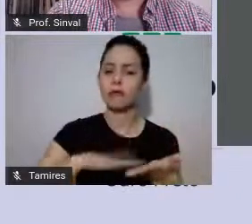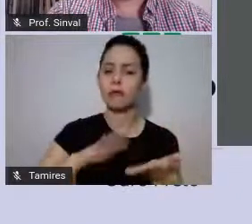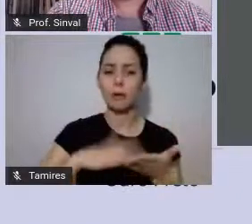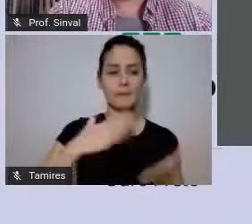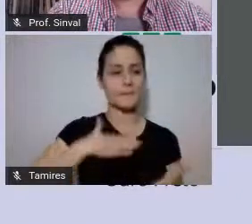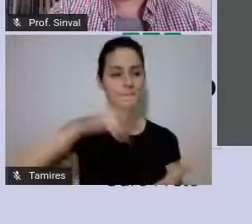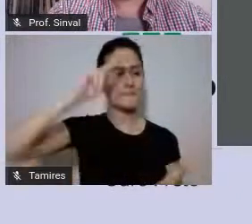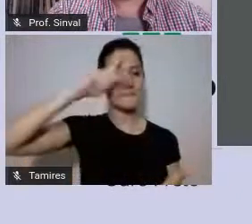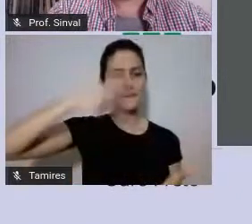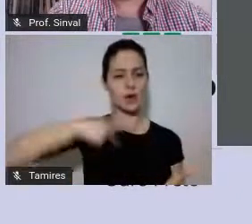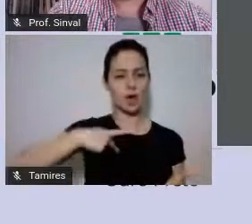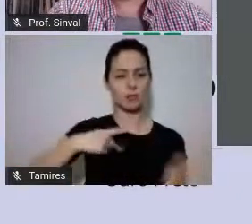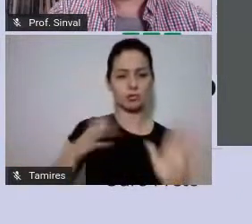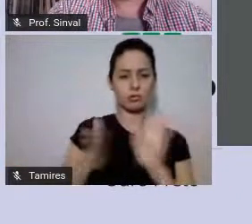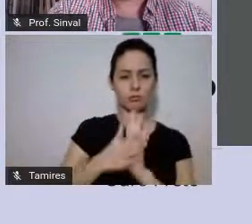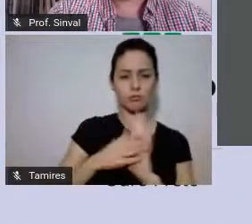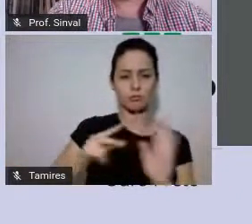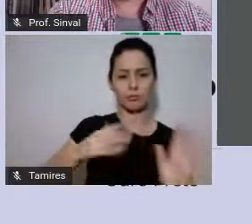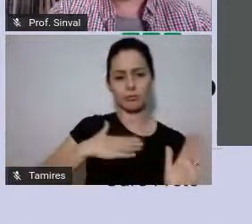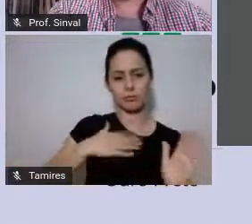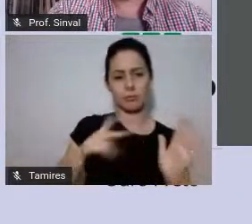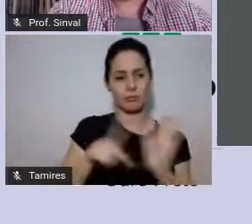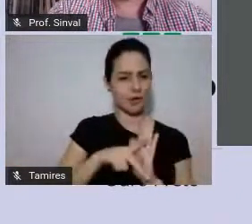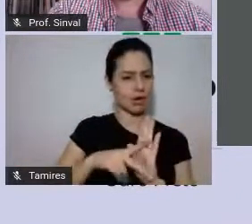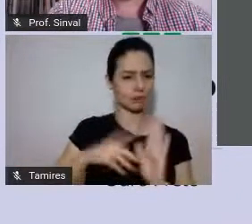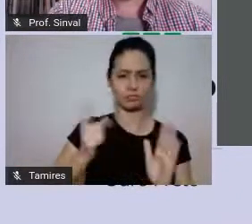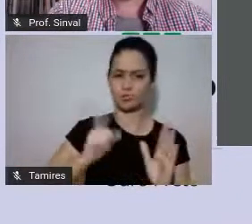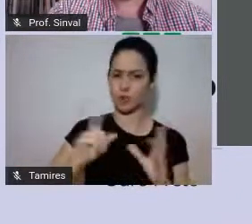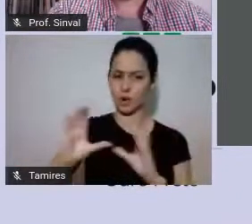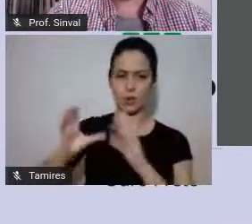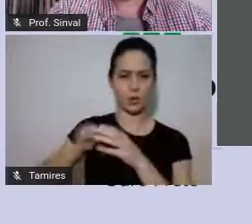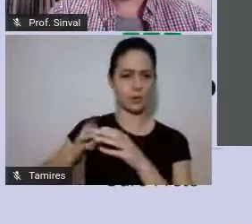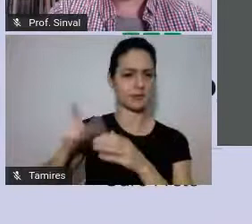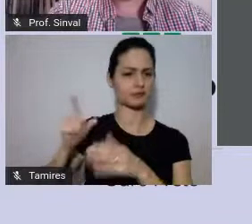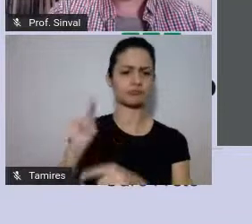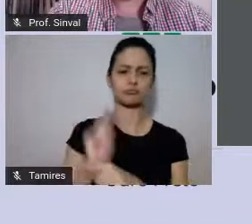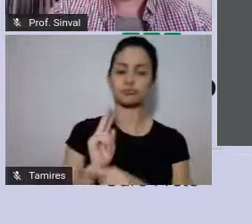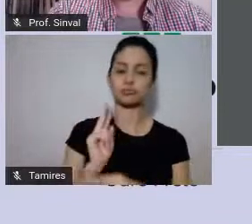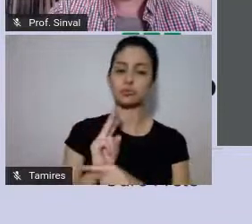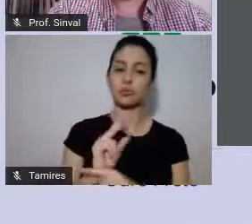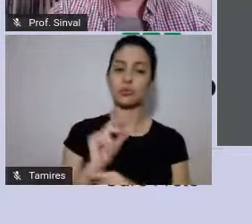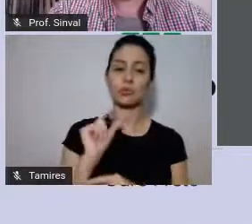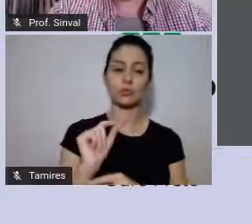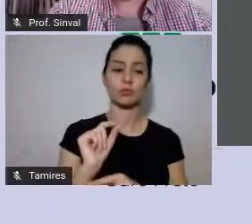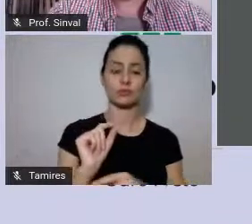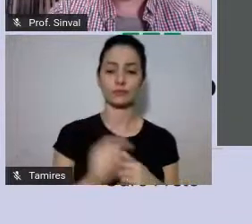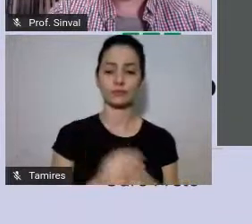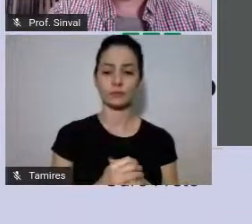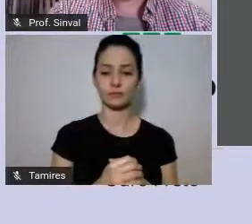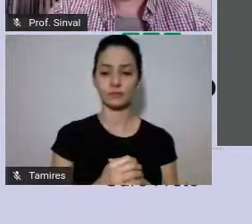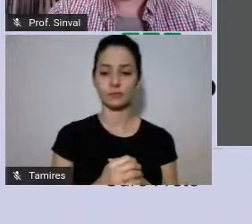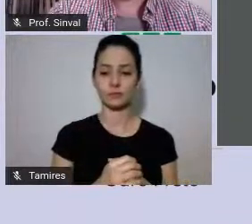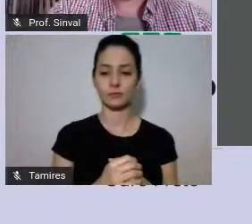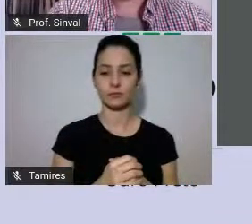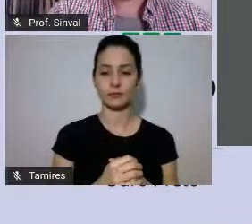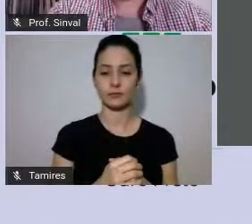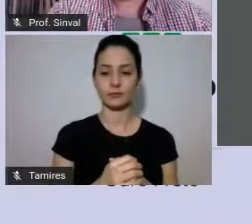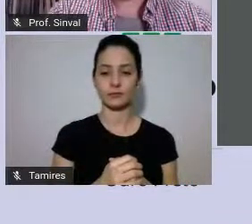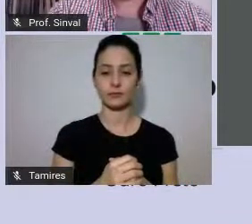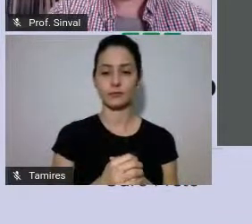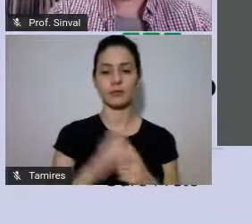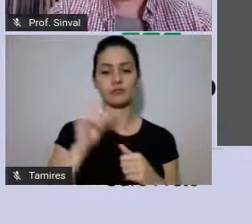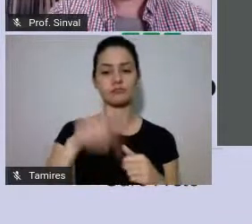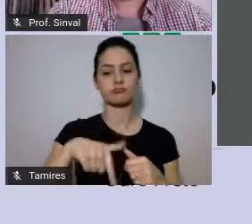bolso e não do dinheiro da companhia para manter um grande séquito dentro do